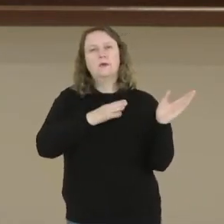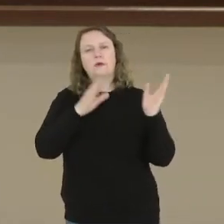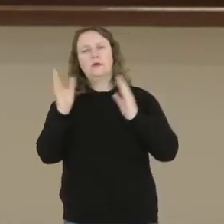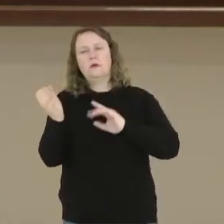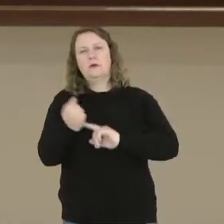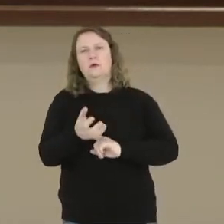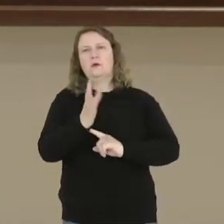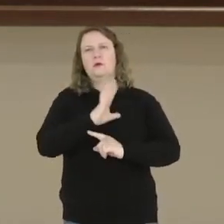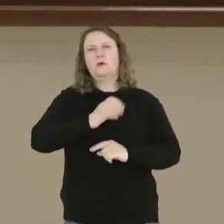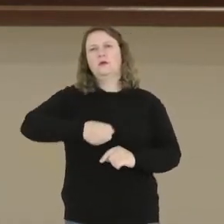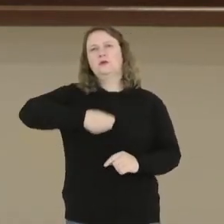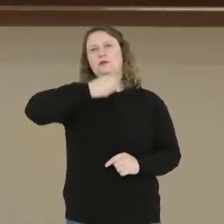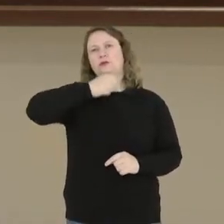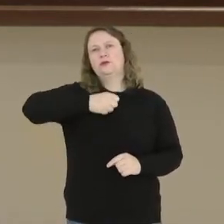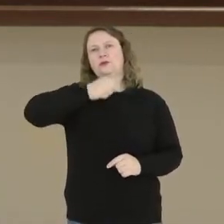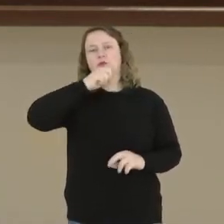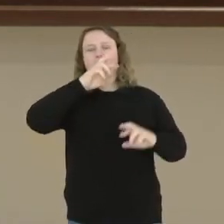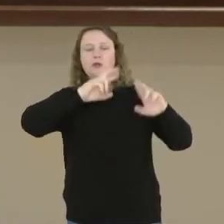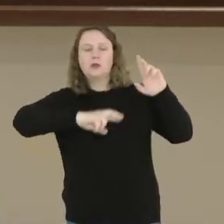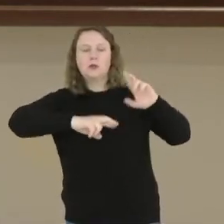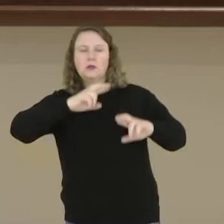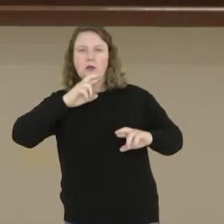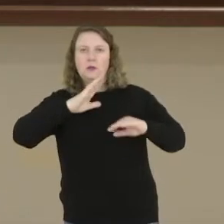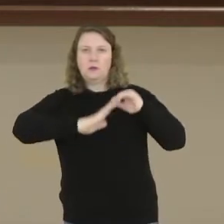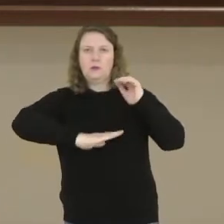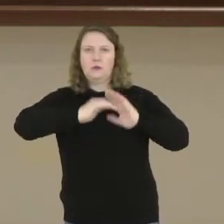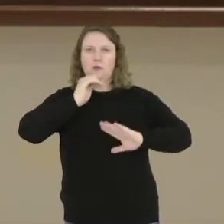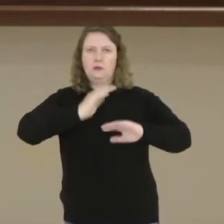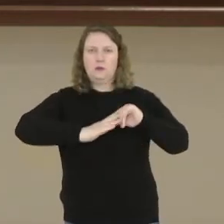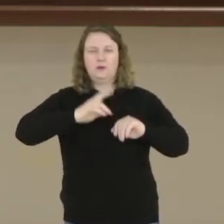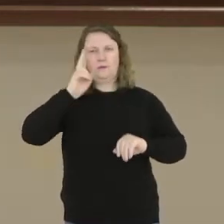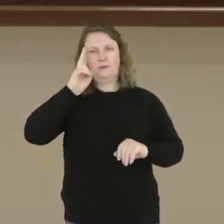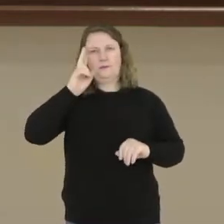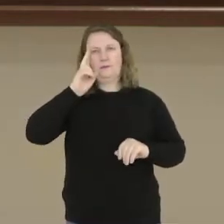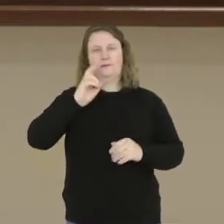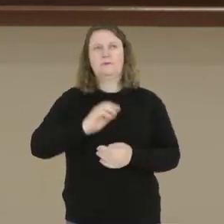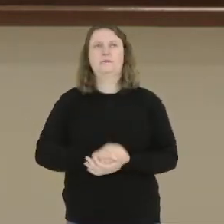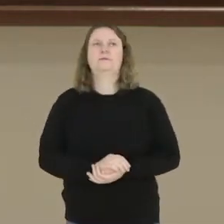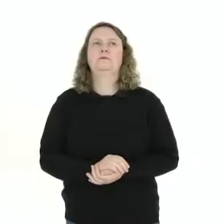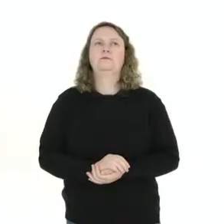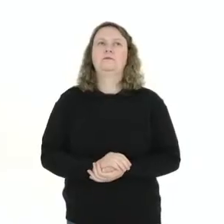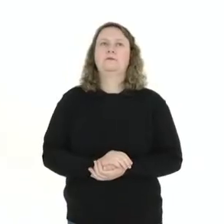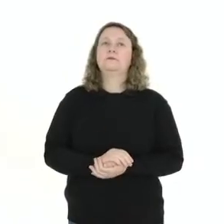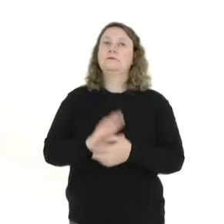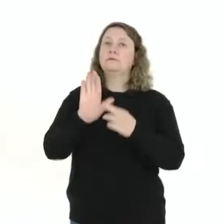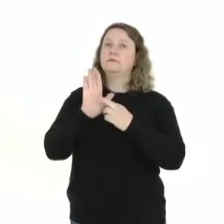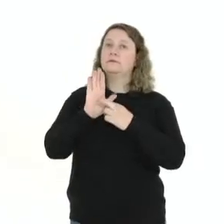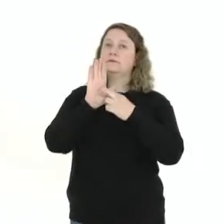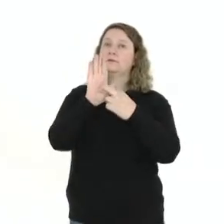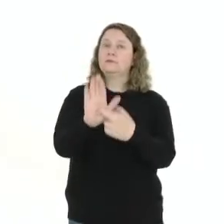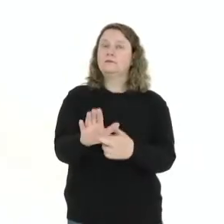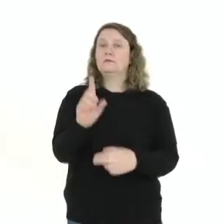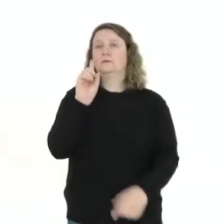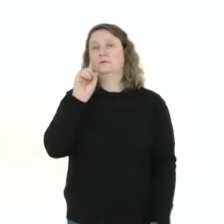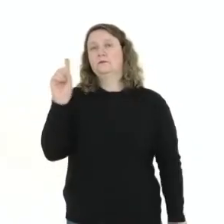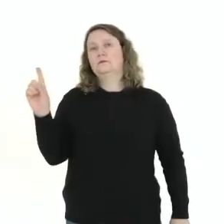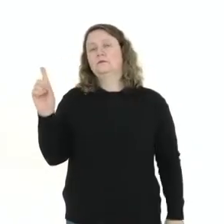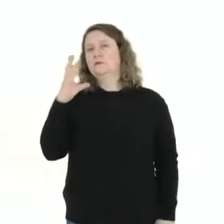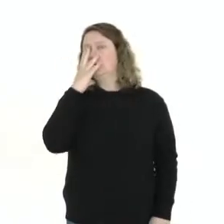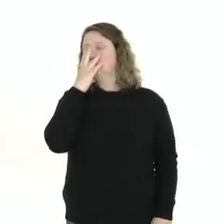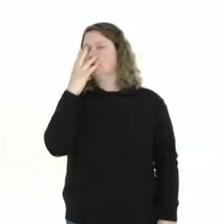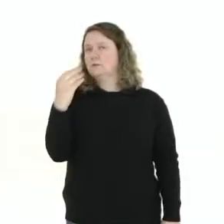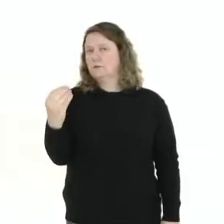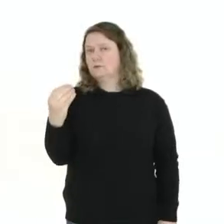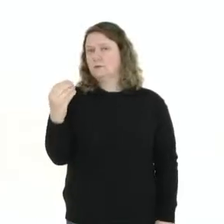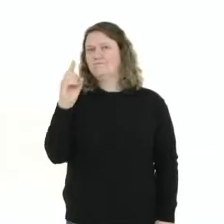e é muito analisada pelos historiadores, muito importante. A representação que nós temos, né,